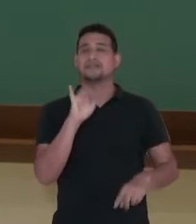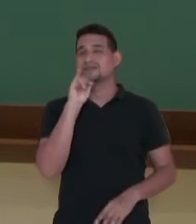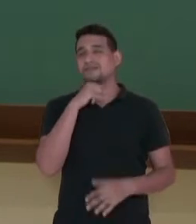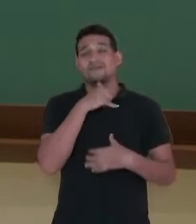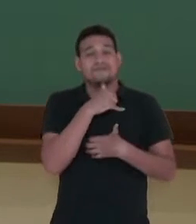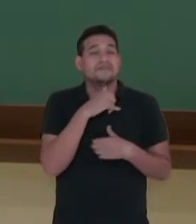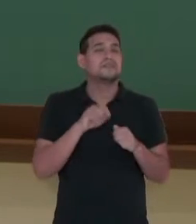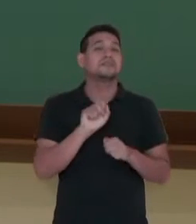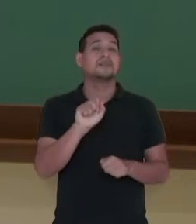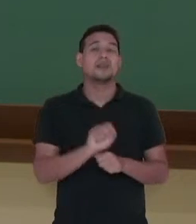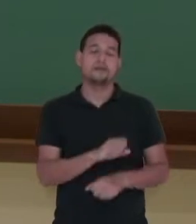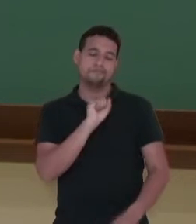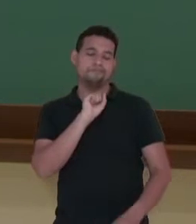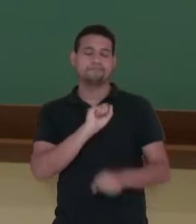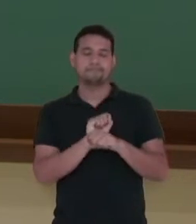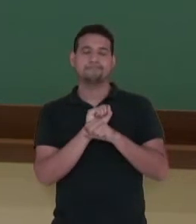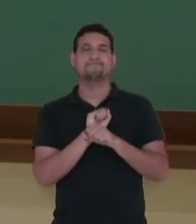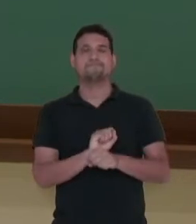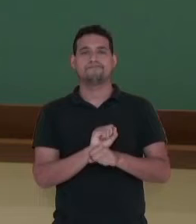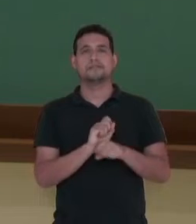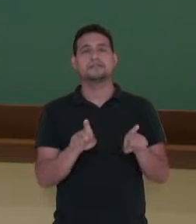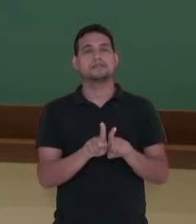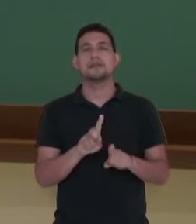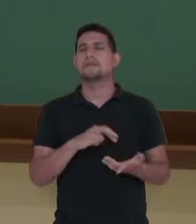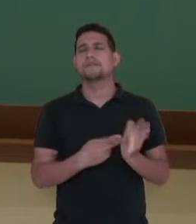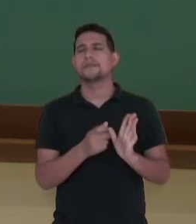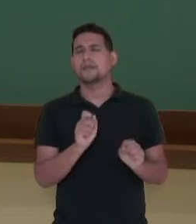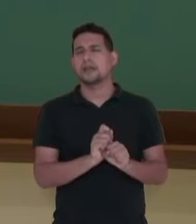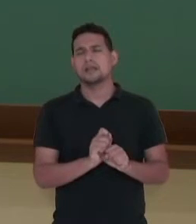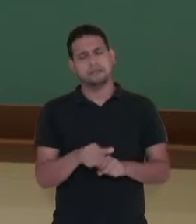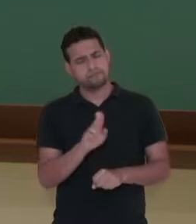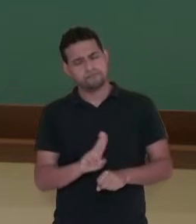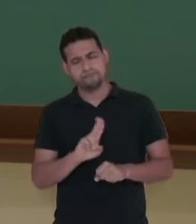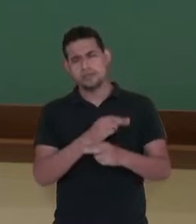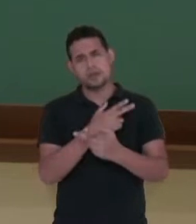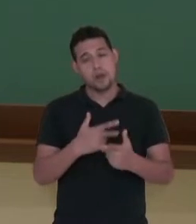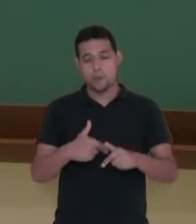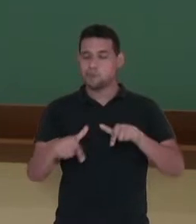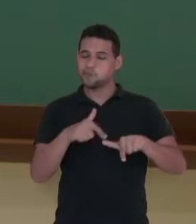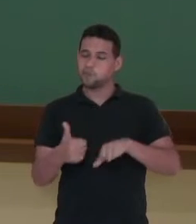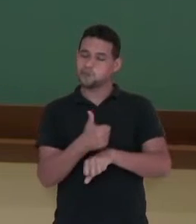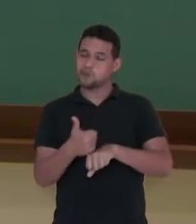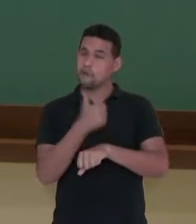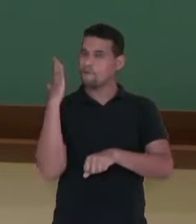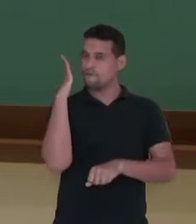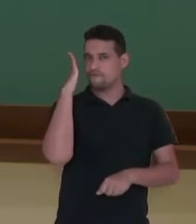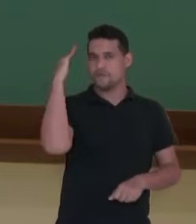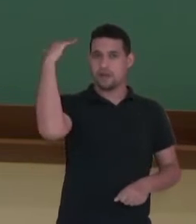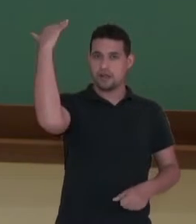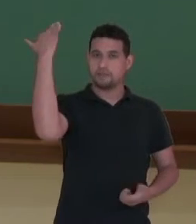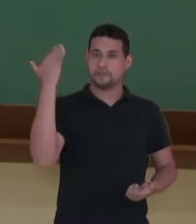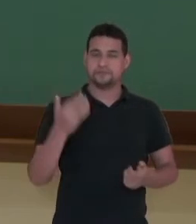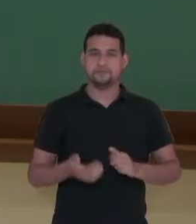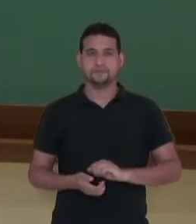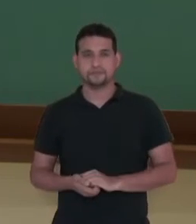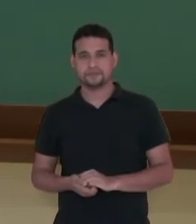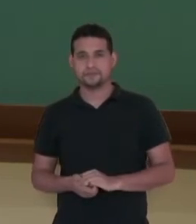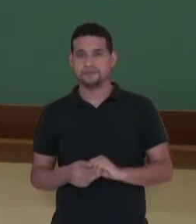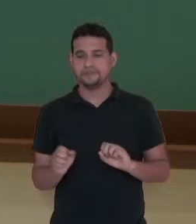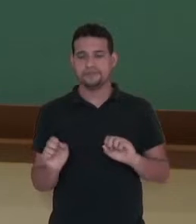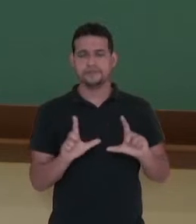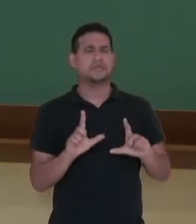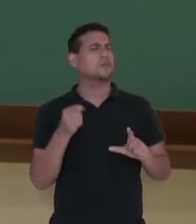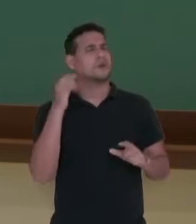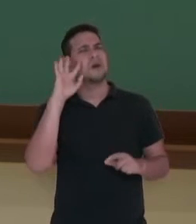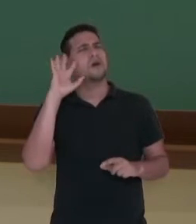que acabaram impedindo, né, dela desfrutar dessa carreira, dessa fama. Vamos ver aí o